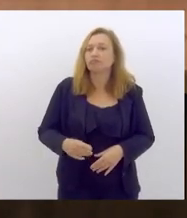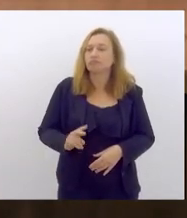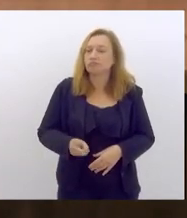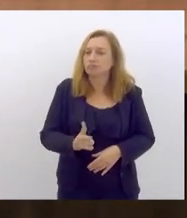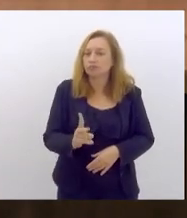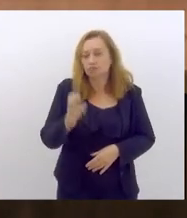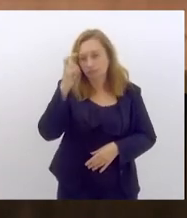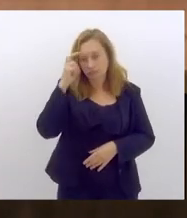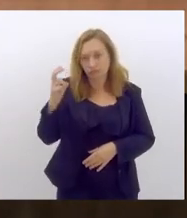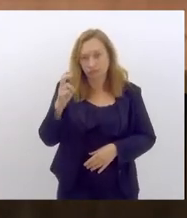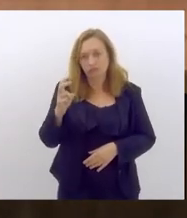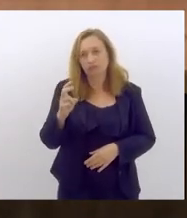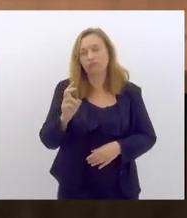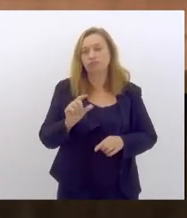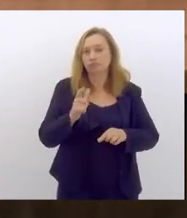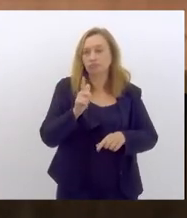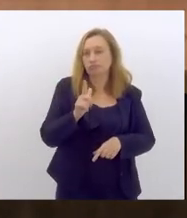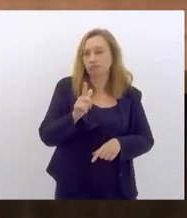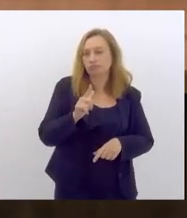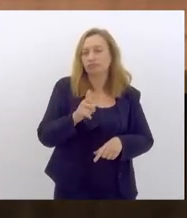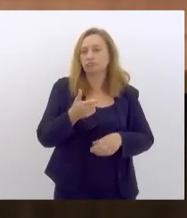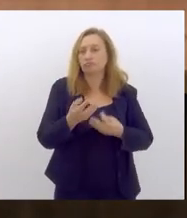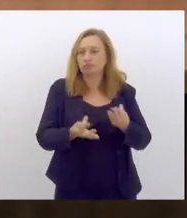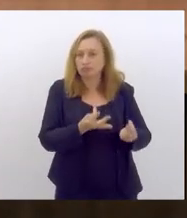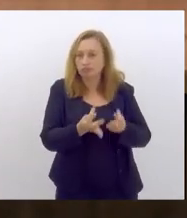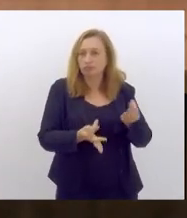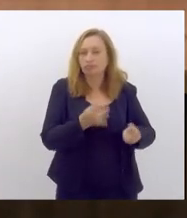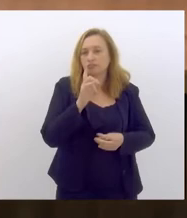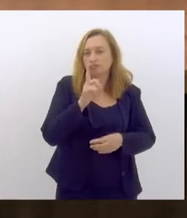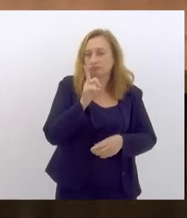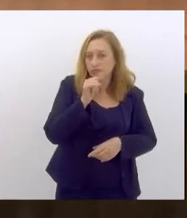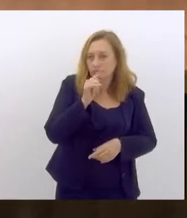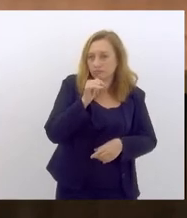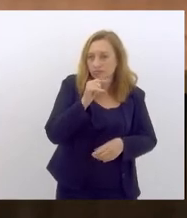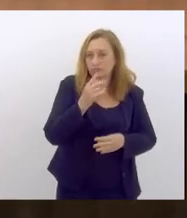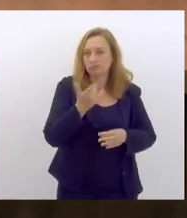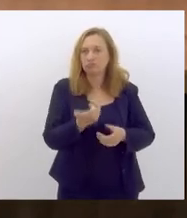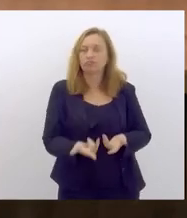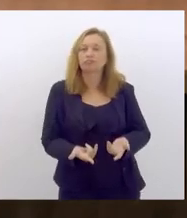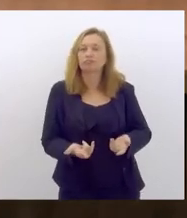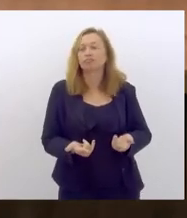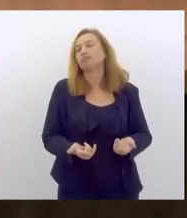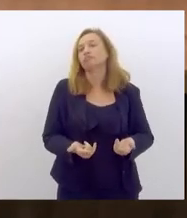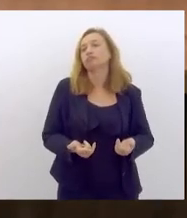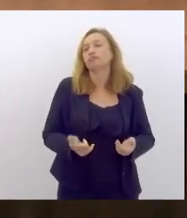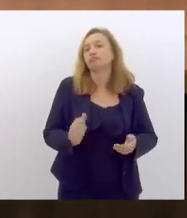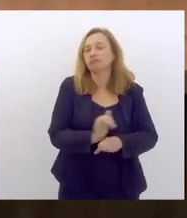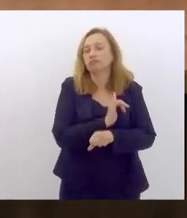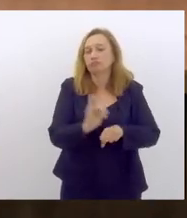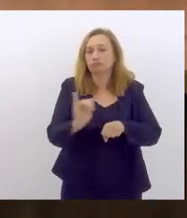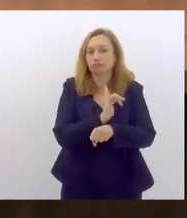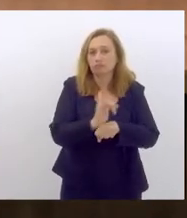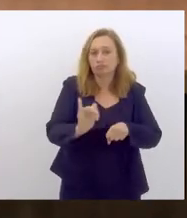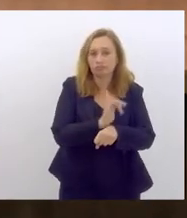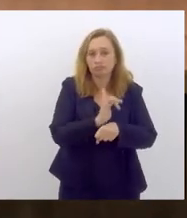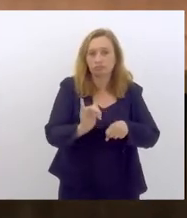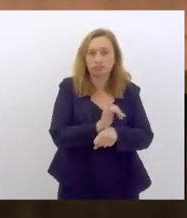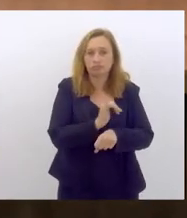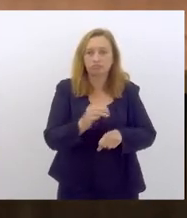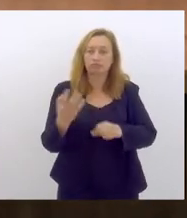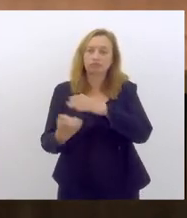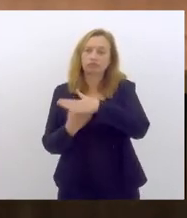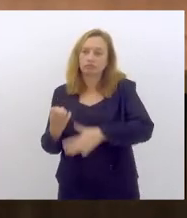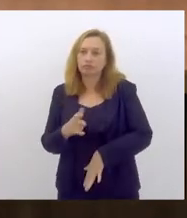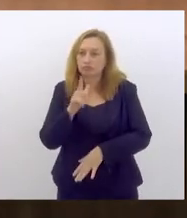inteligência na política de saneamento, na política de tratamento de água, de esgoto, que continua sendo uma política estratégica, e a SEDAI continua